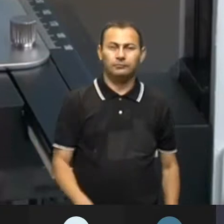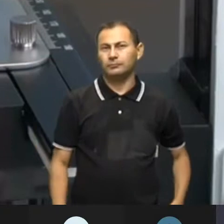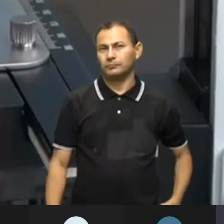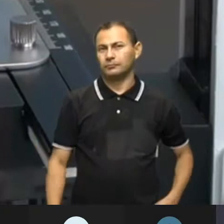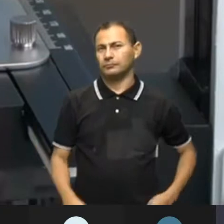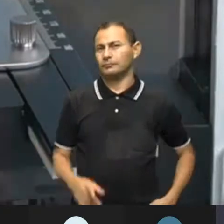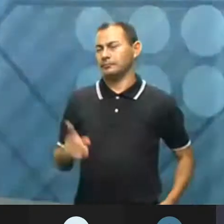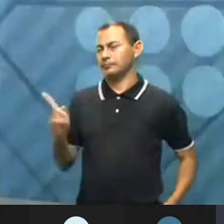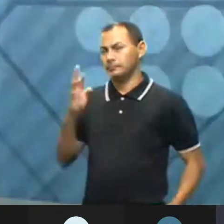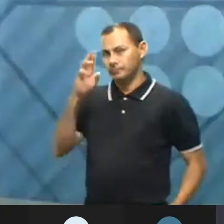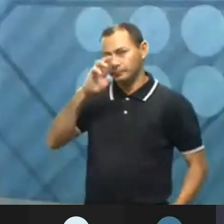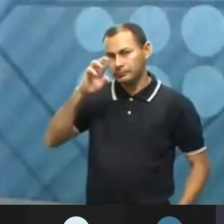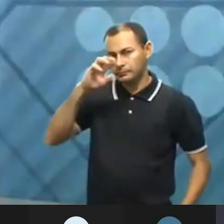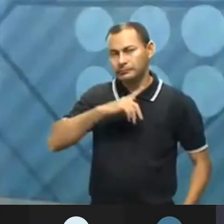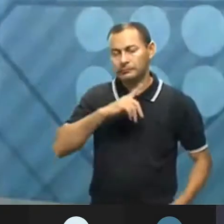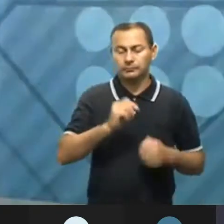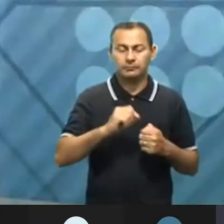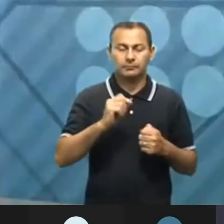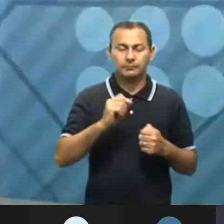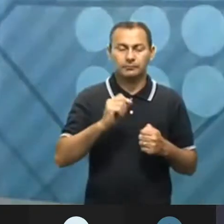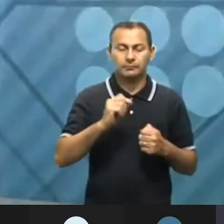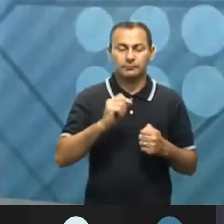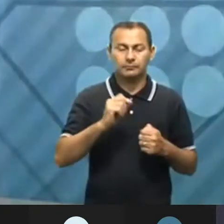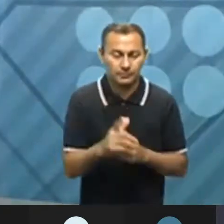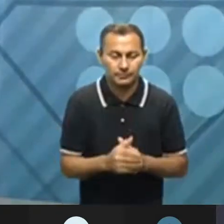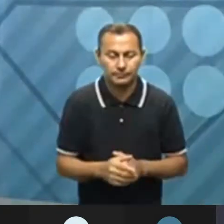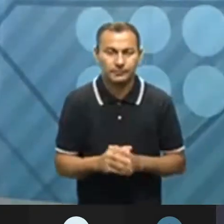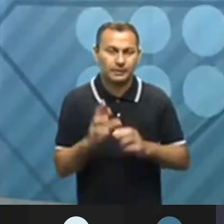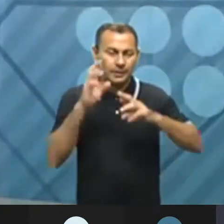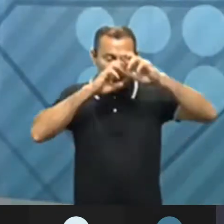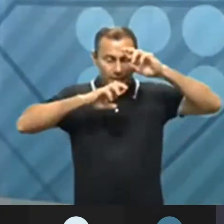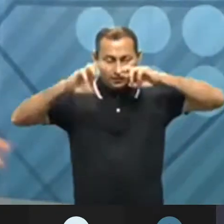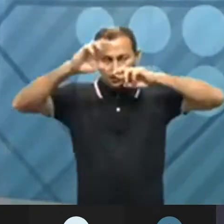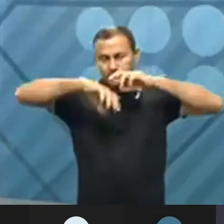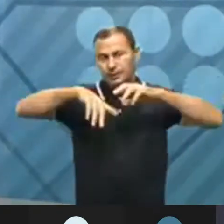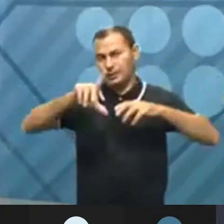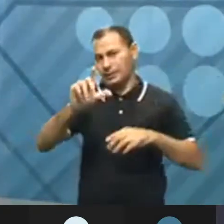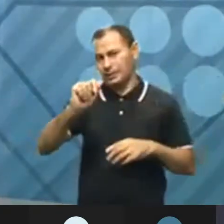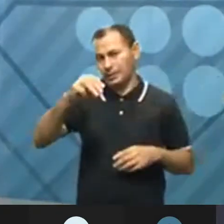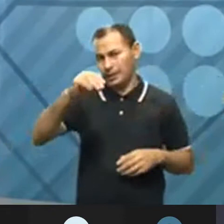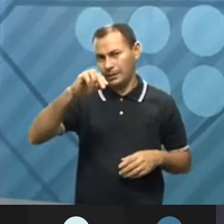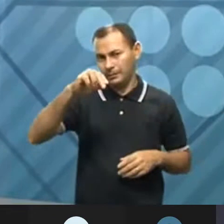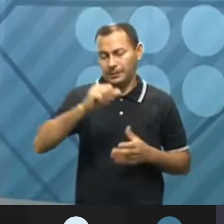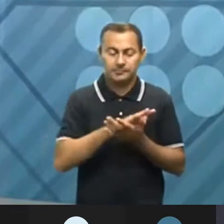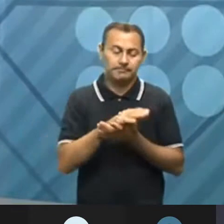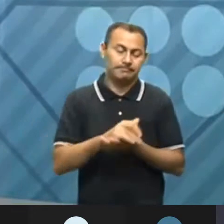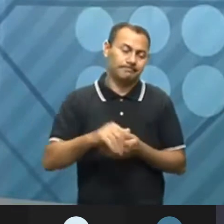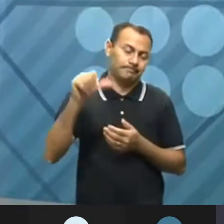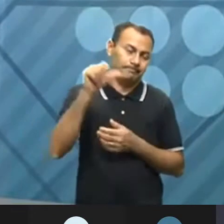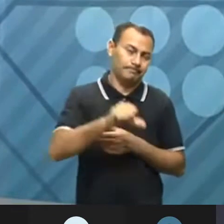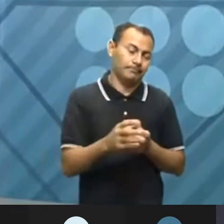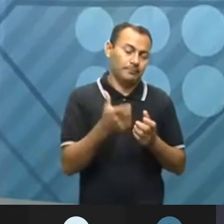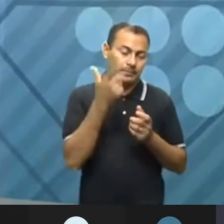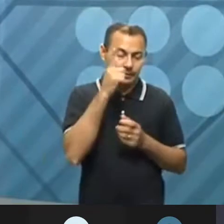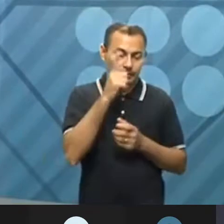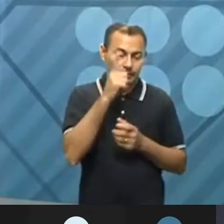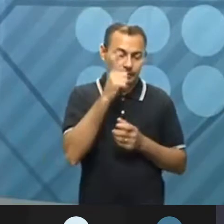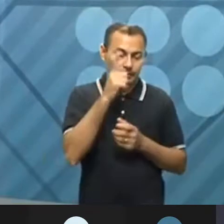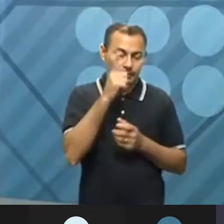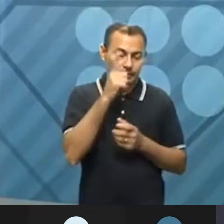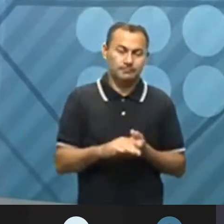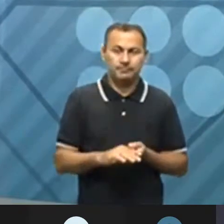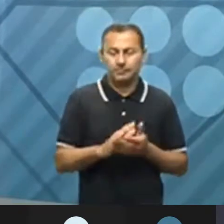são, né, aí as observações que nós temos que fazer para que a gente consiga analisar essa lâmina sem danificar, né, conseguir